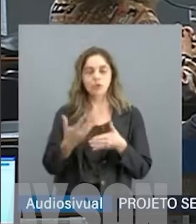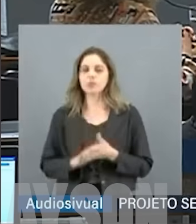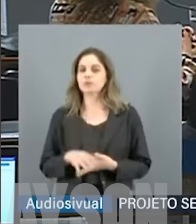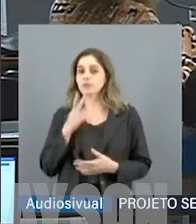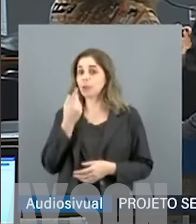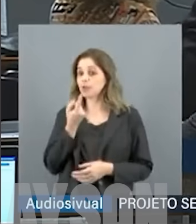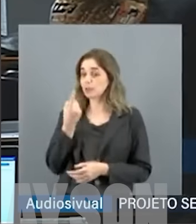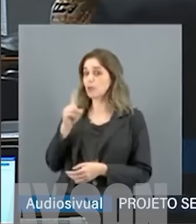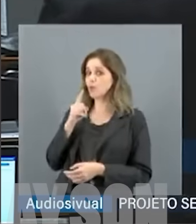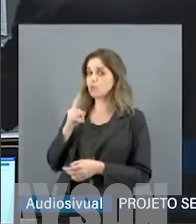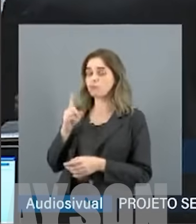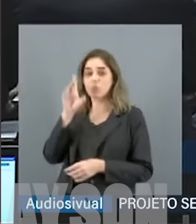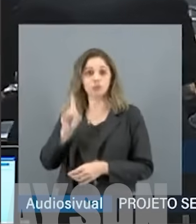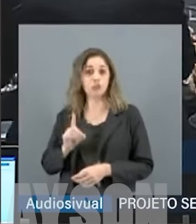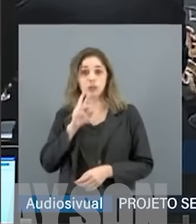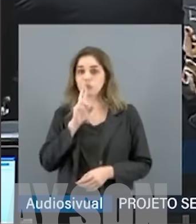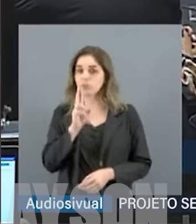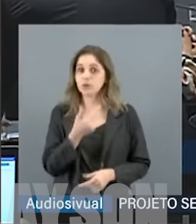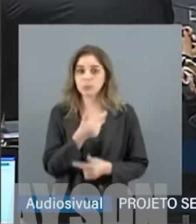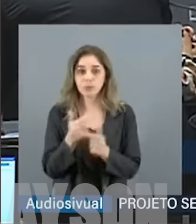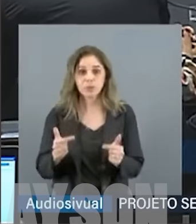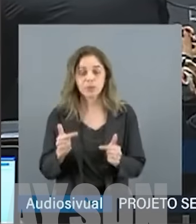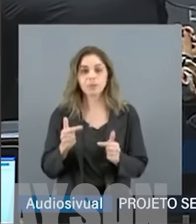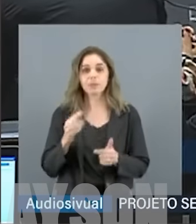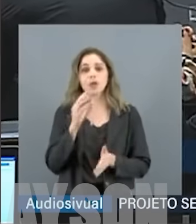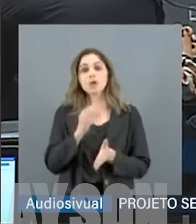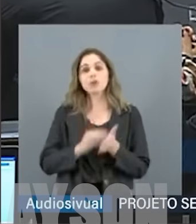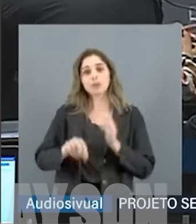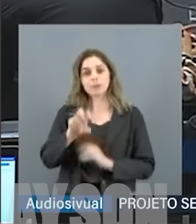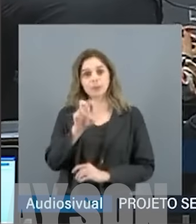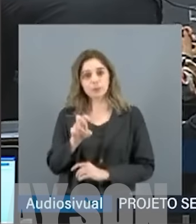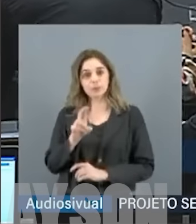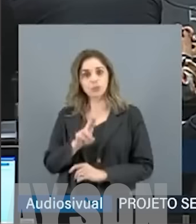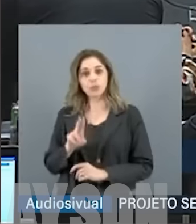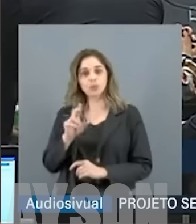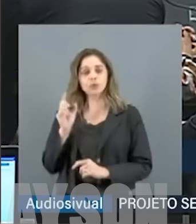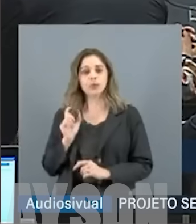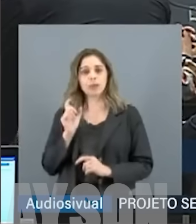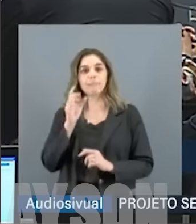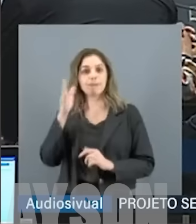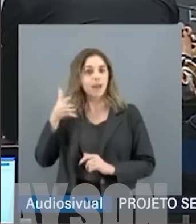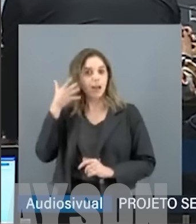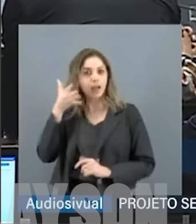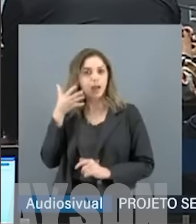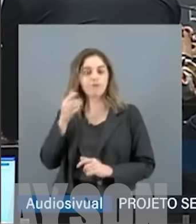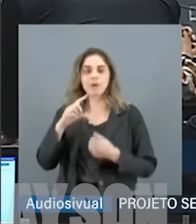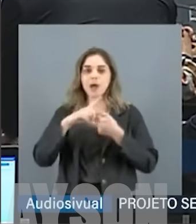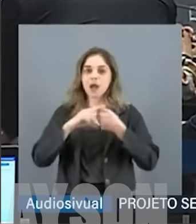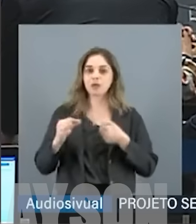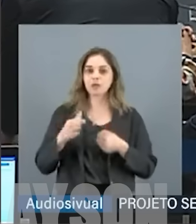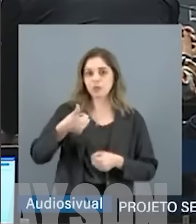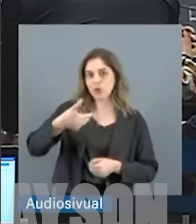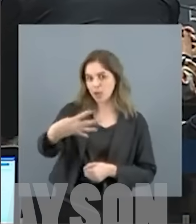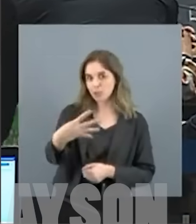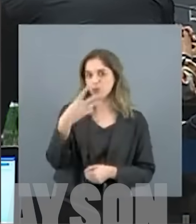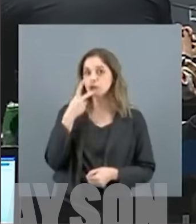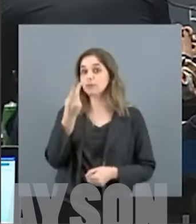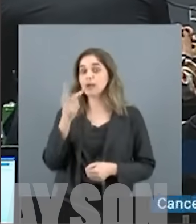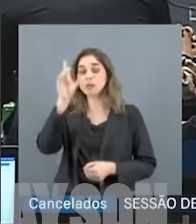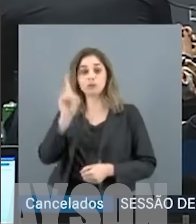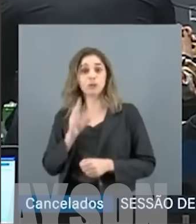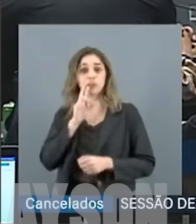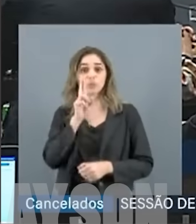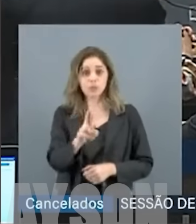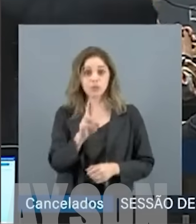Mouro direito e resposta no capítulo 5 do uso da palavra no seu Artigo 14 fala que no direito e resposta